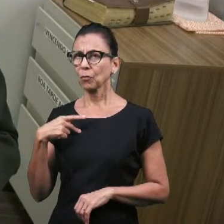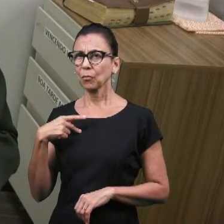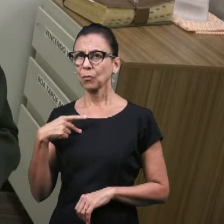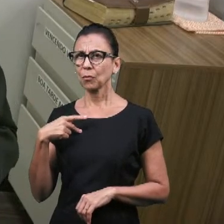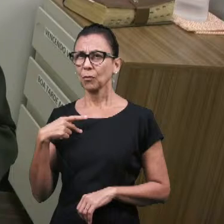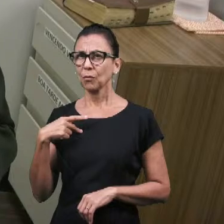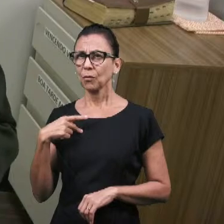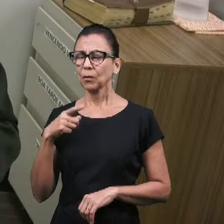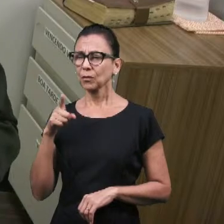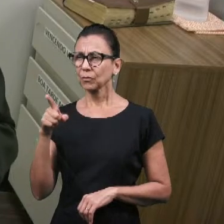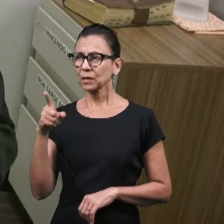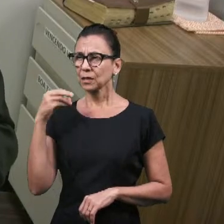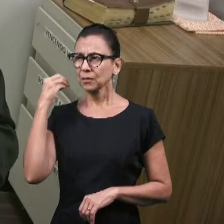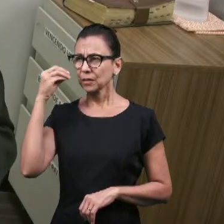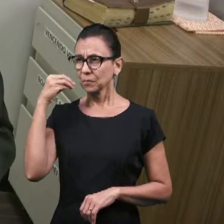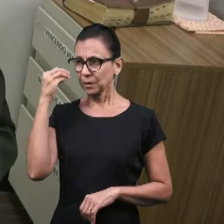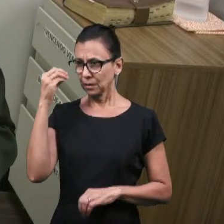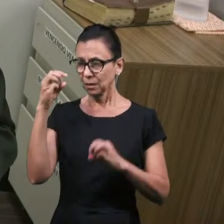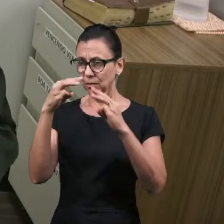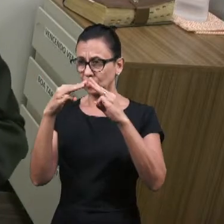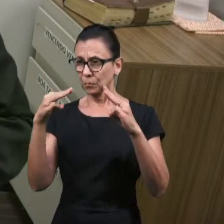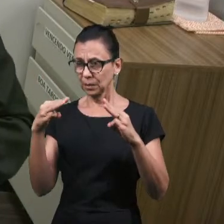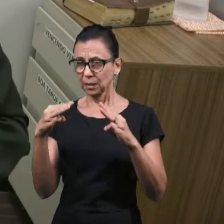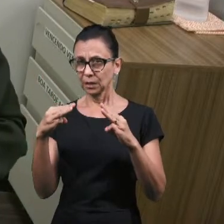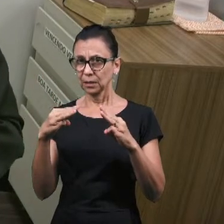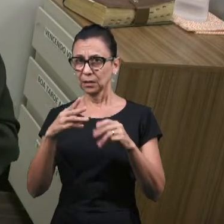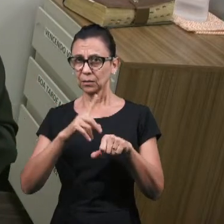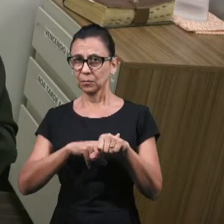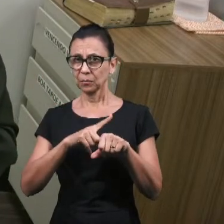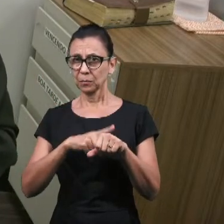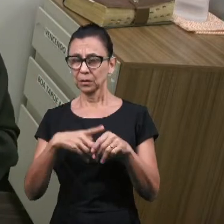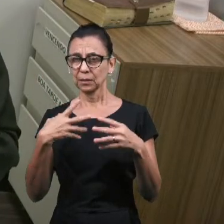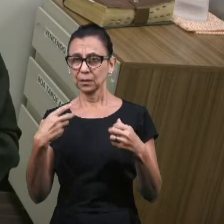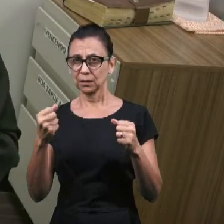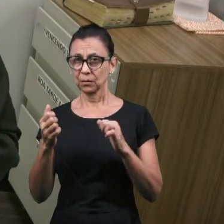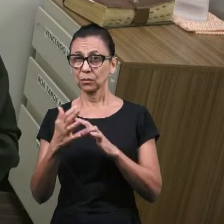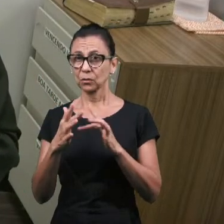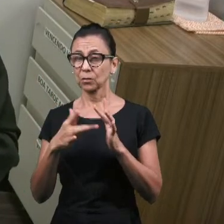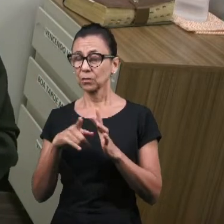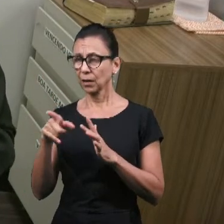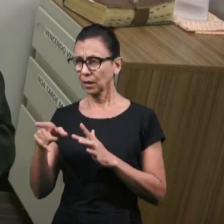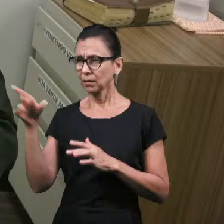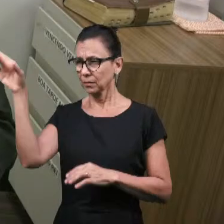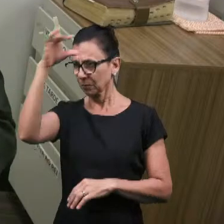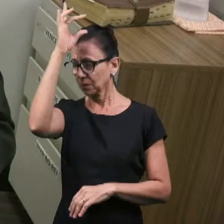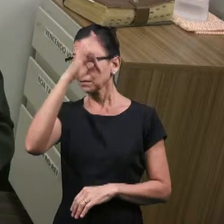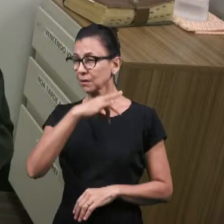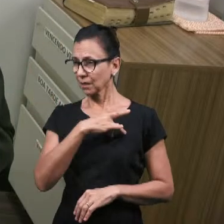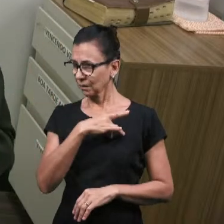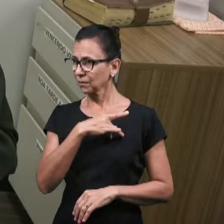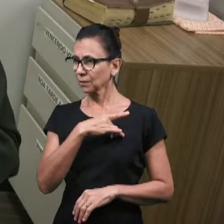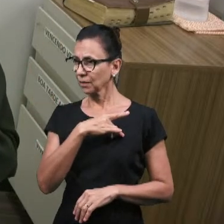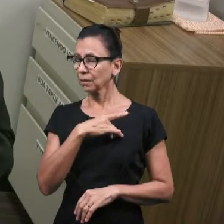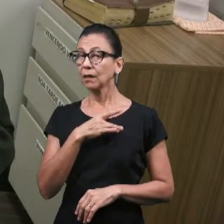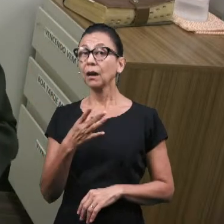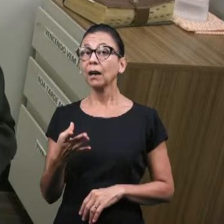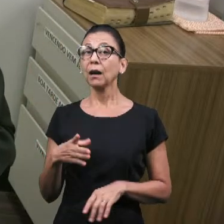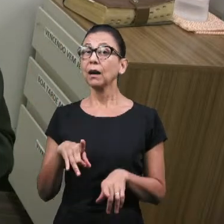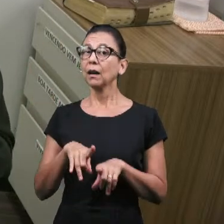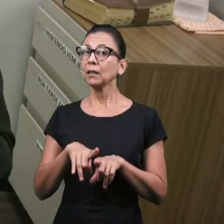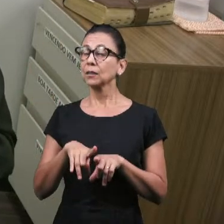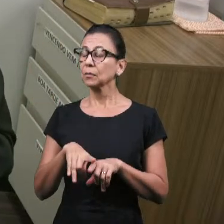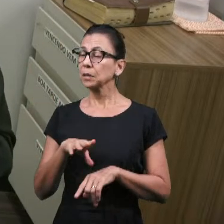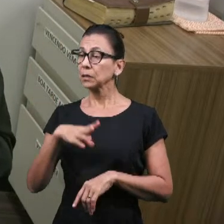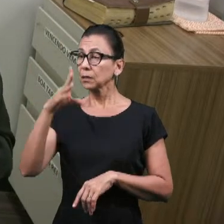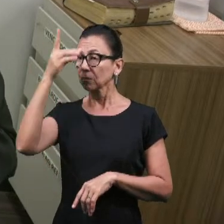conversão foi no Maanaim né pastor seu Contorno né que teve inclusive foi batizado com o Espírito Santo e ainda mais teve uma visão